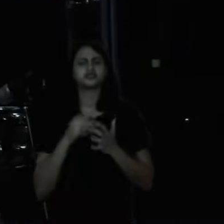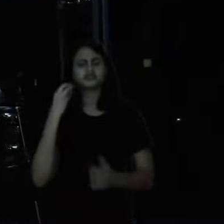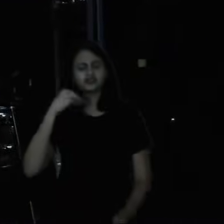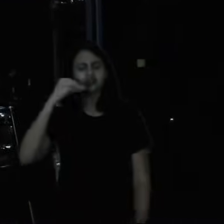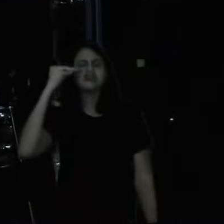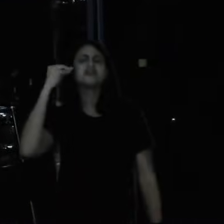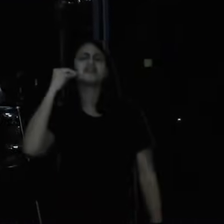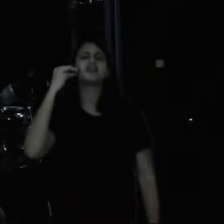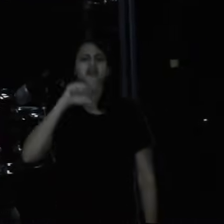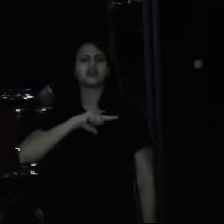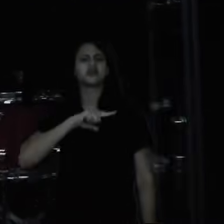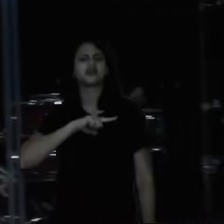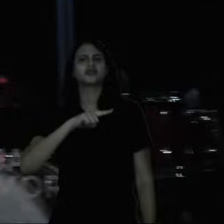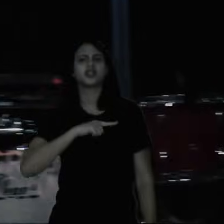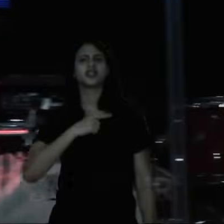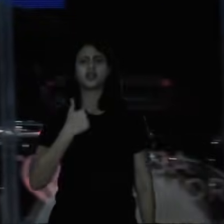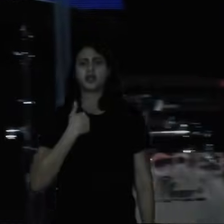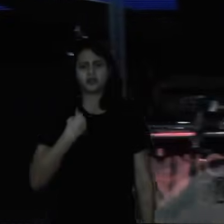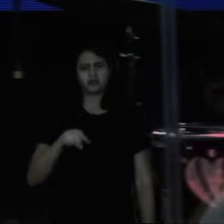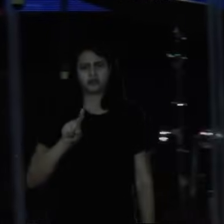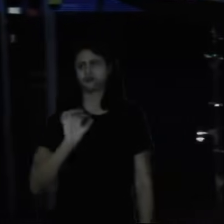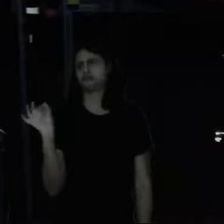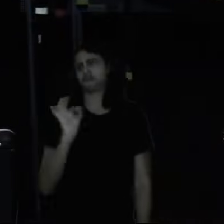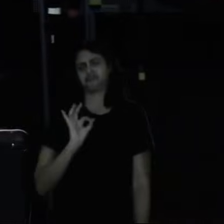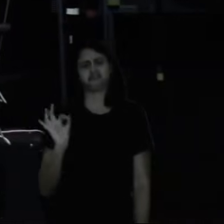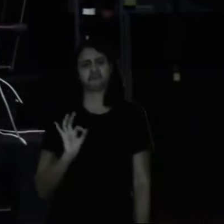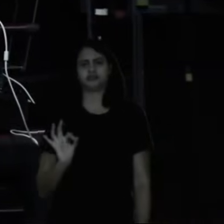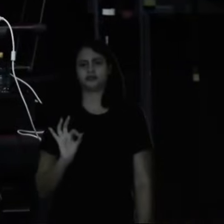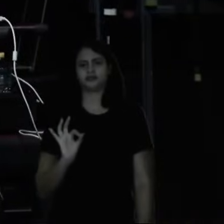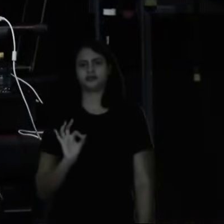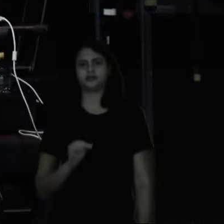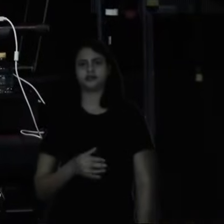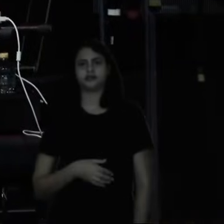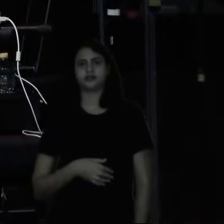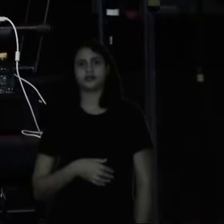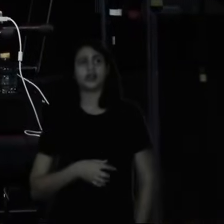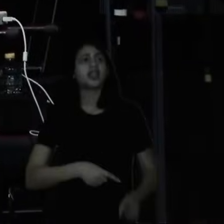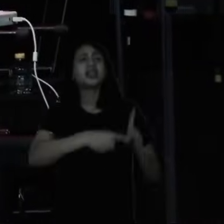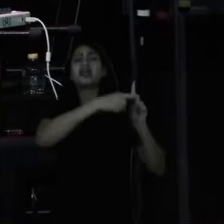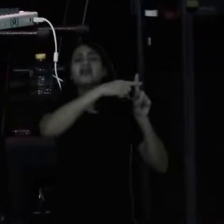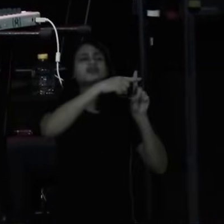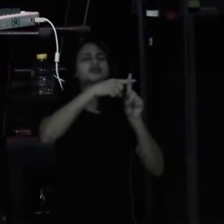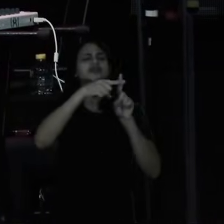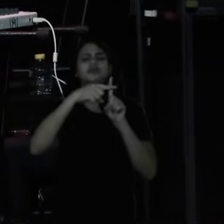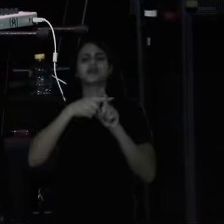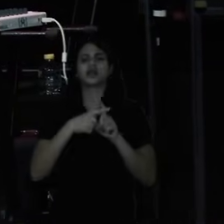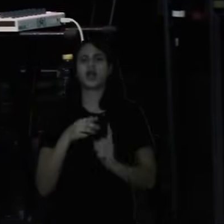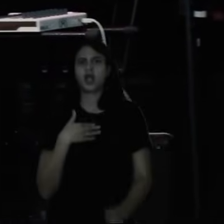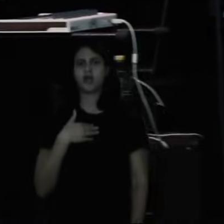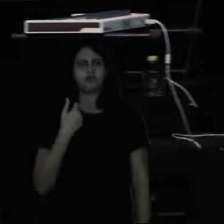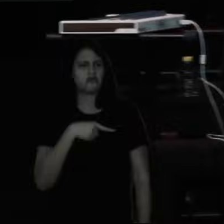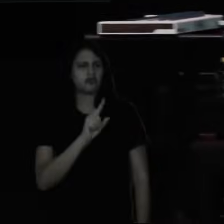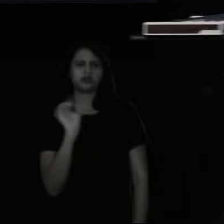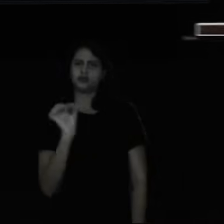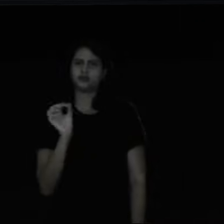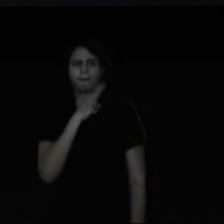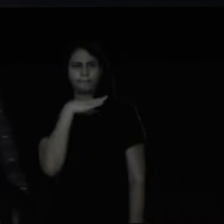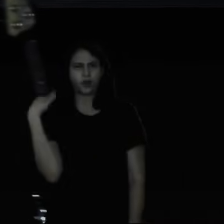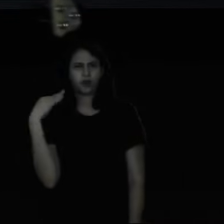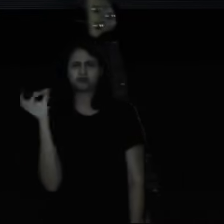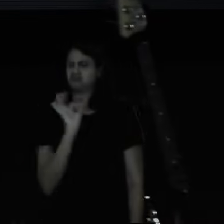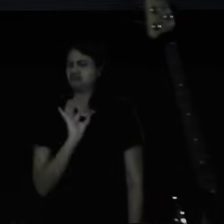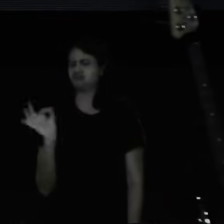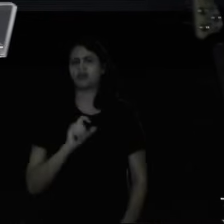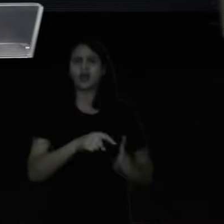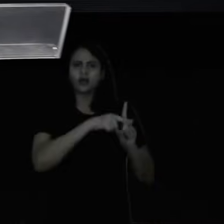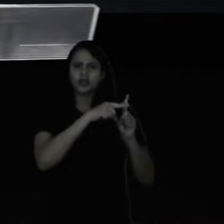Diz assim: vou não. Olha o grito: crucifica-o, cruz, vou não, morro não, vou para a cruz não,